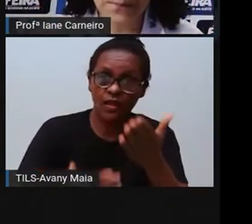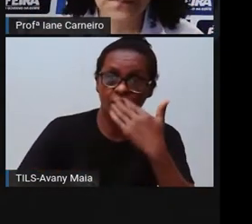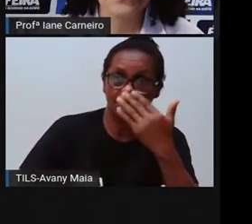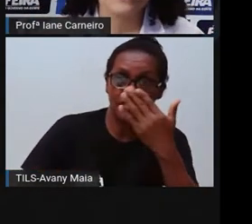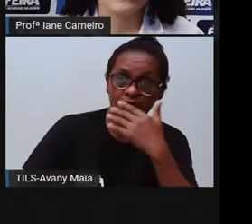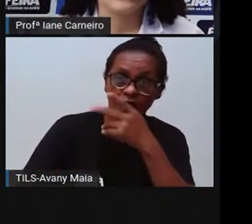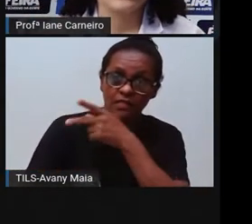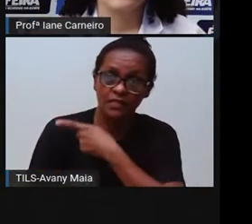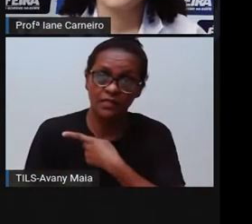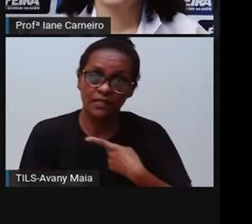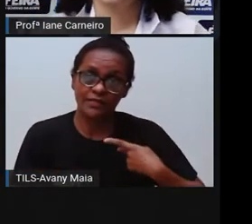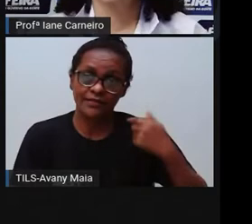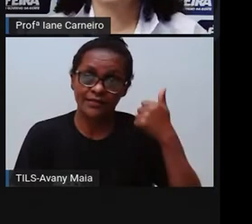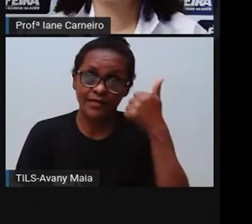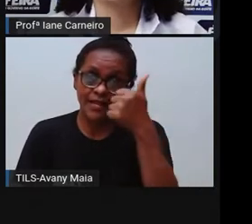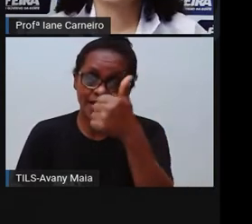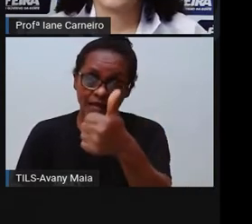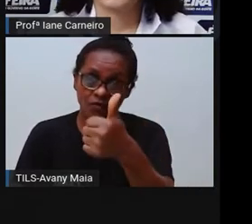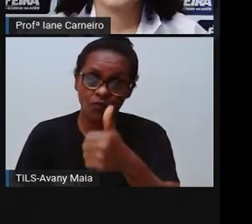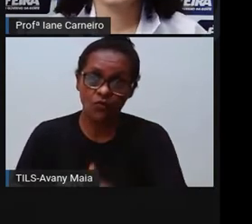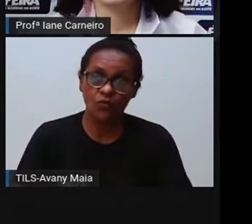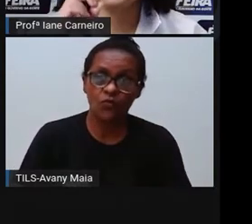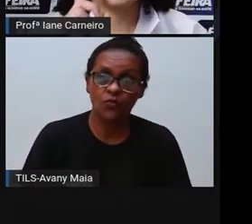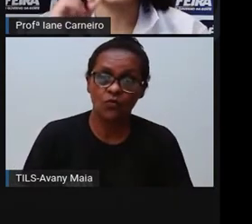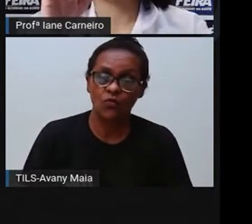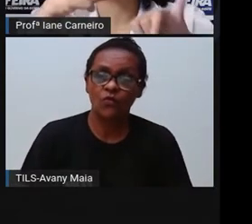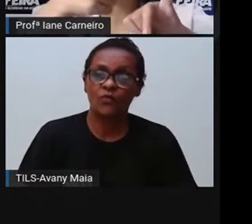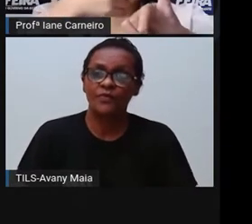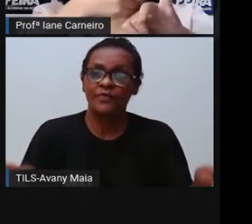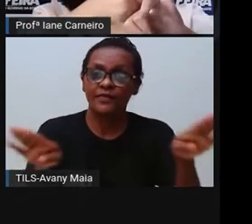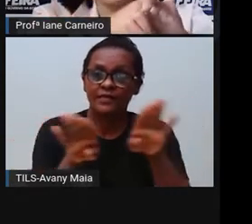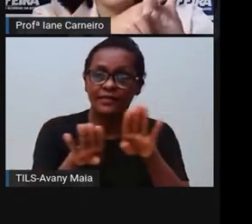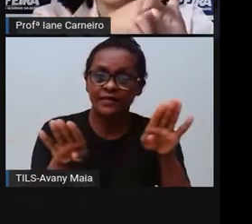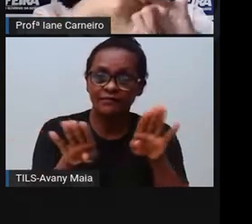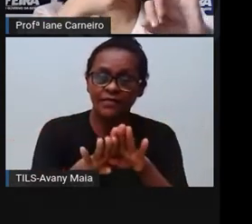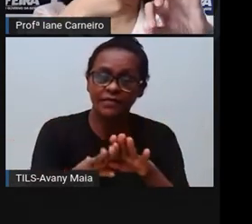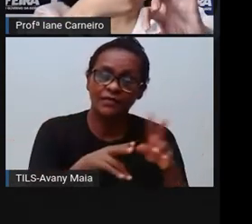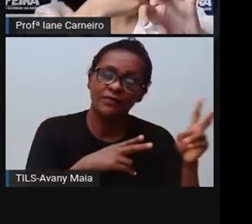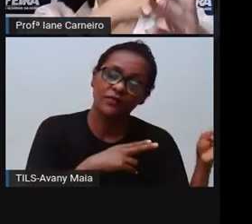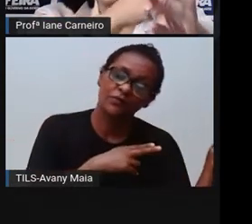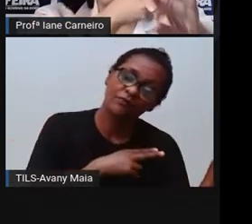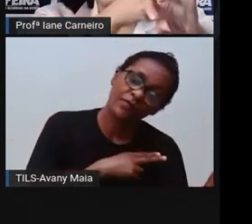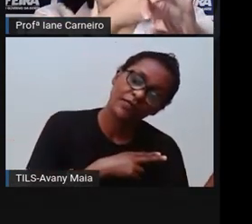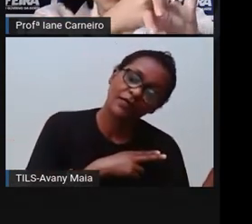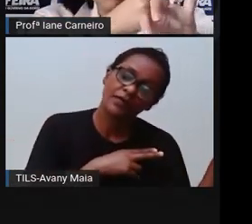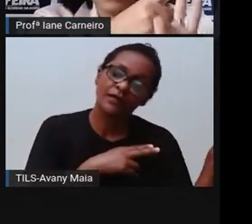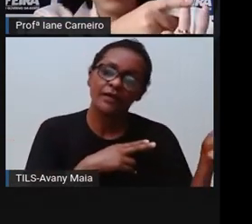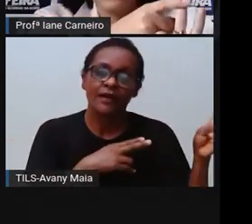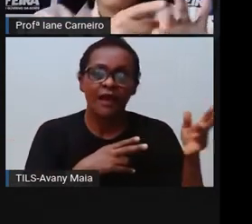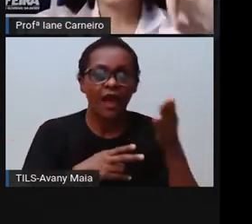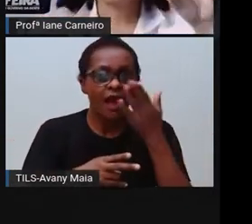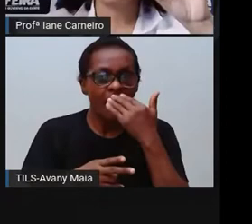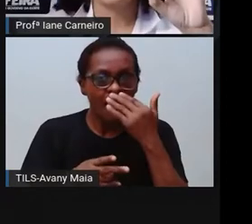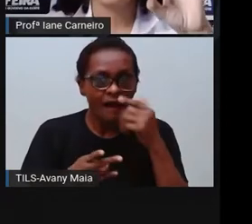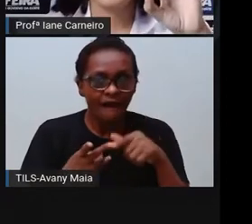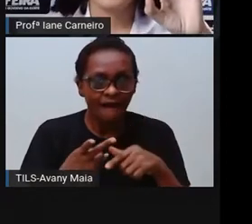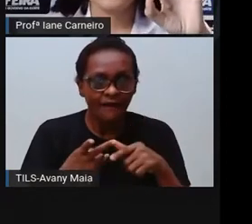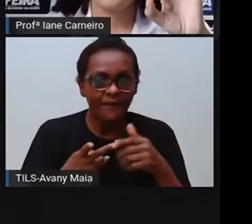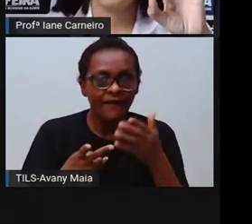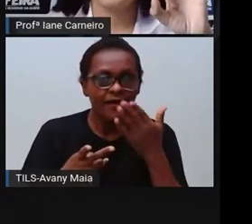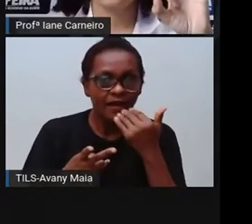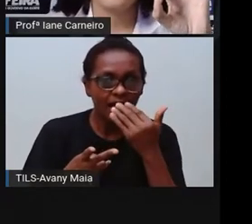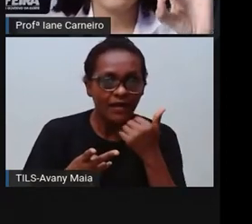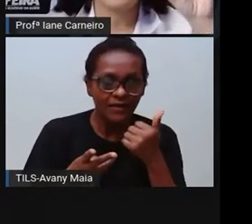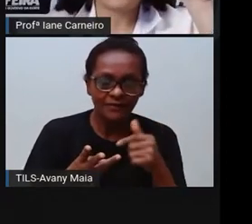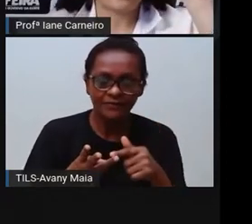certo? Vamos lá, ó, outra dica. Então, dormir bem, se alimentar bem e também o quê,